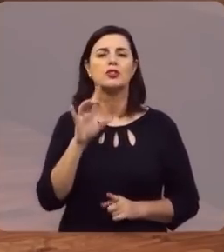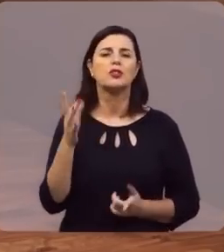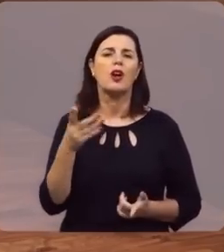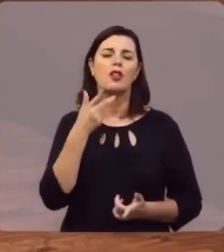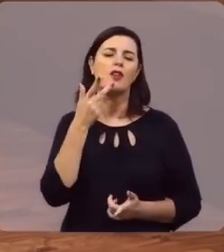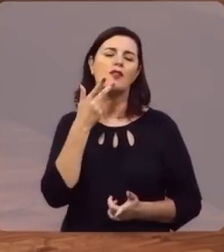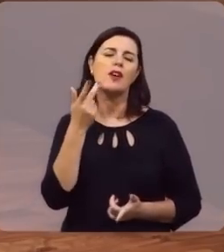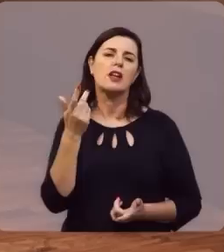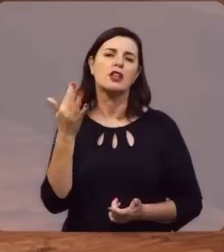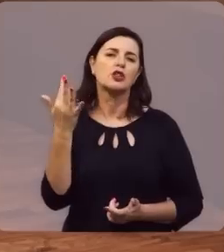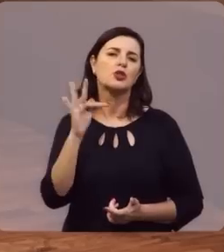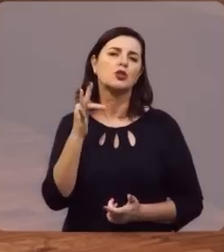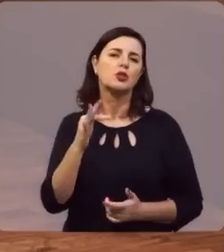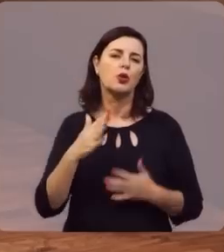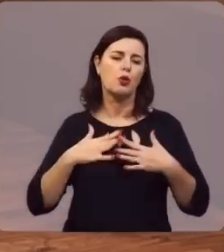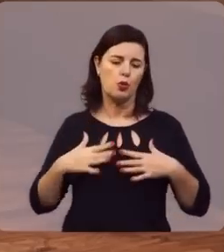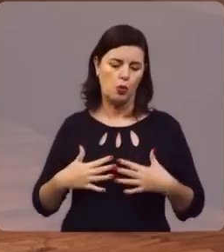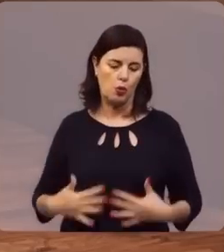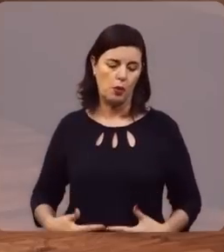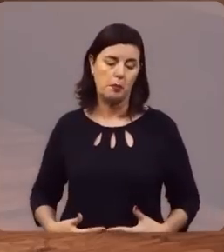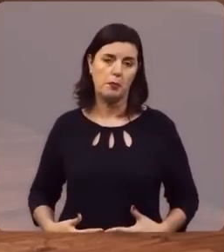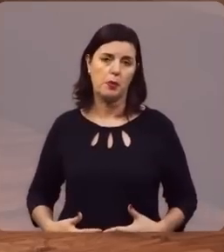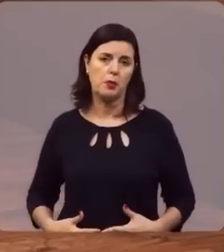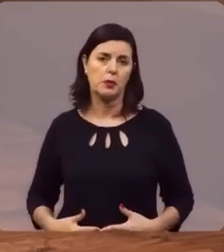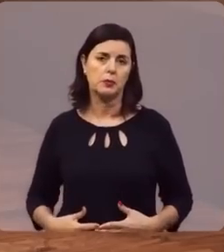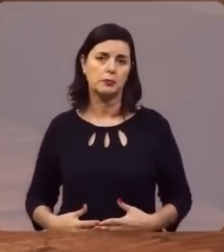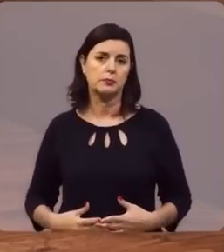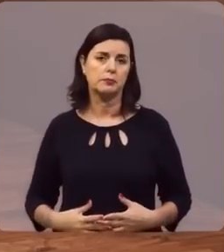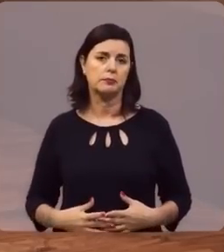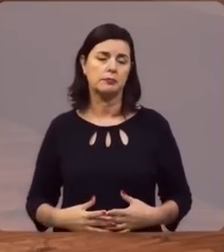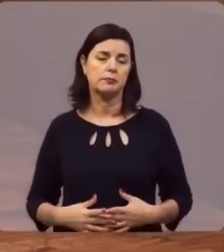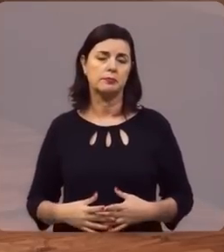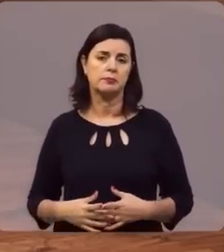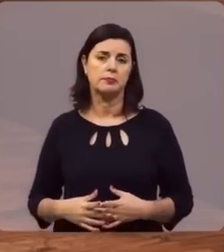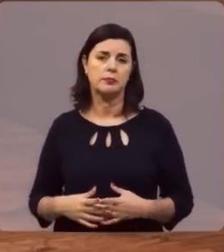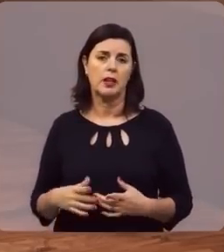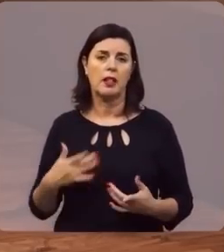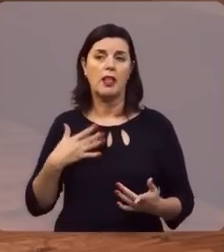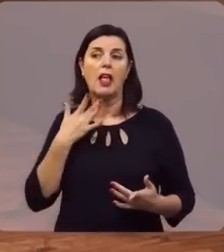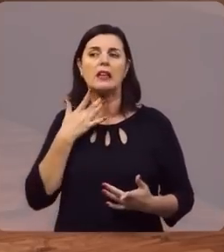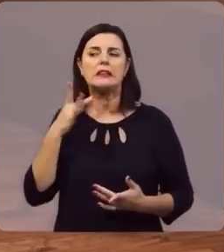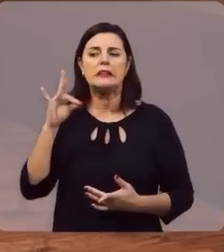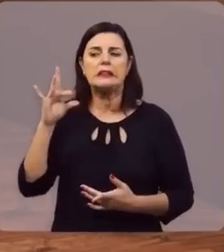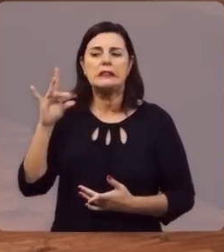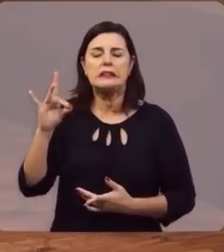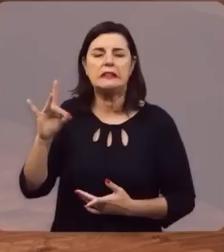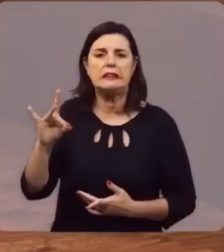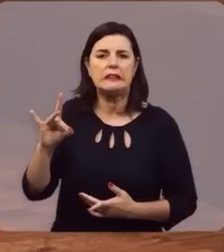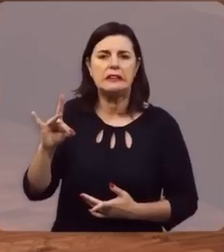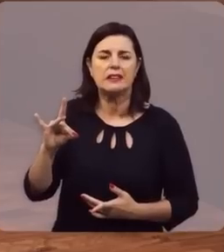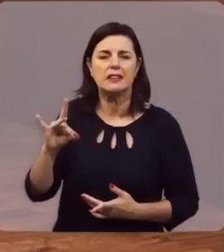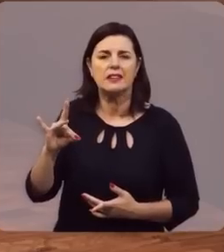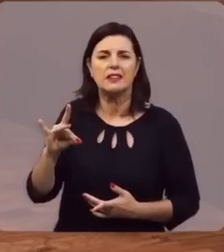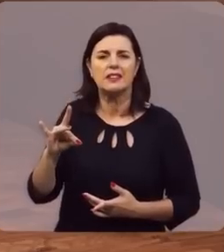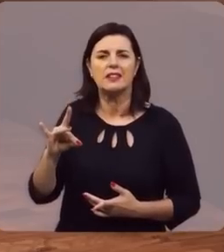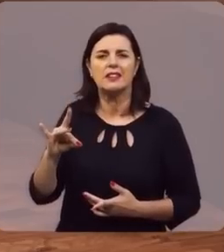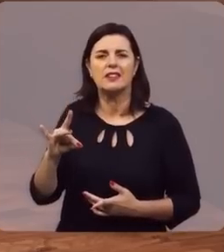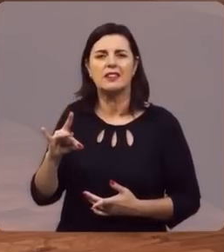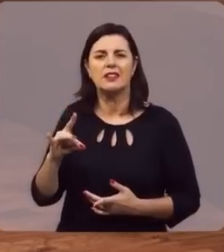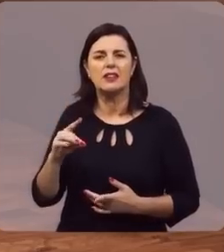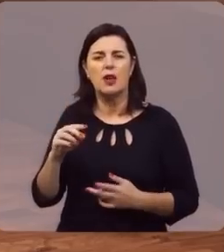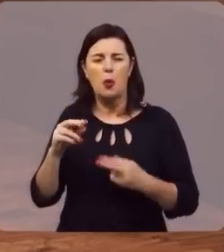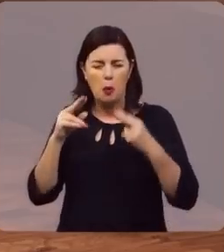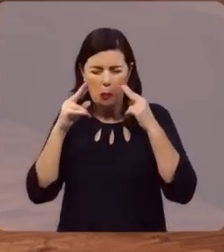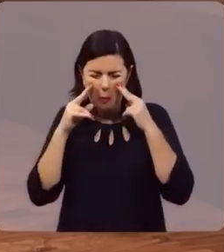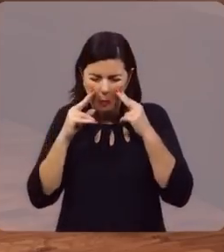estou falando das dores físicas das fics ia da sede atroz uma